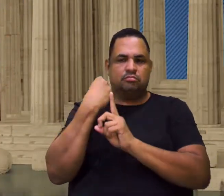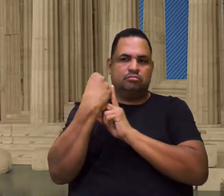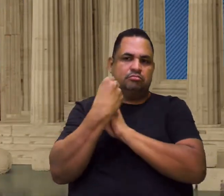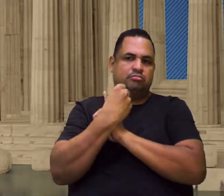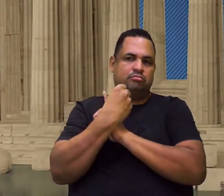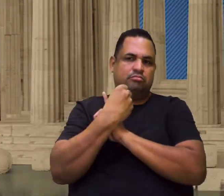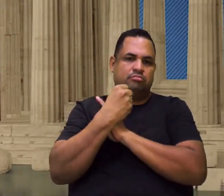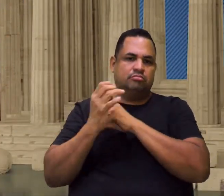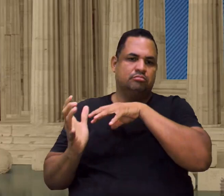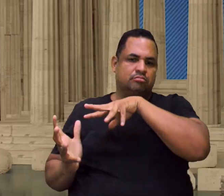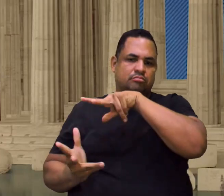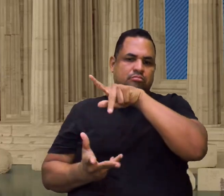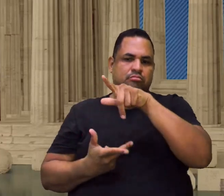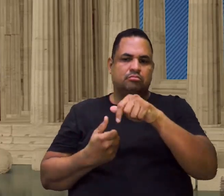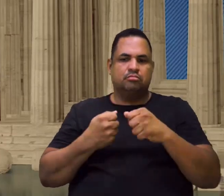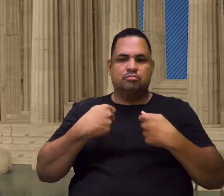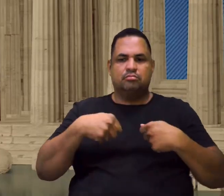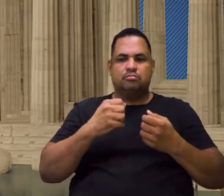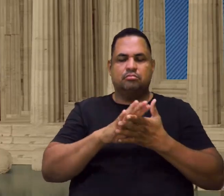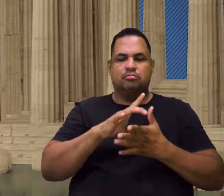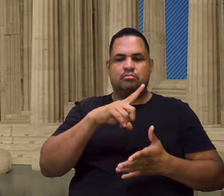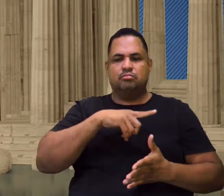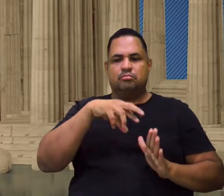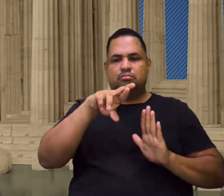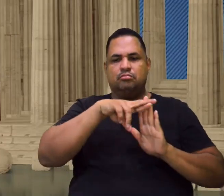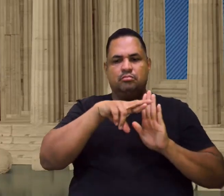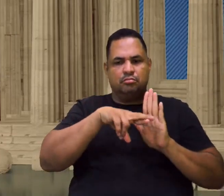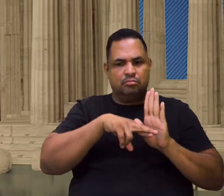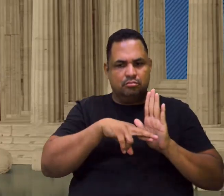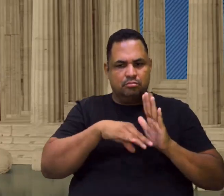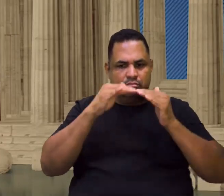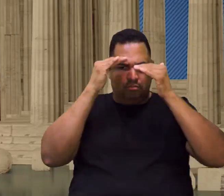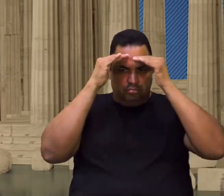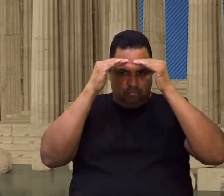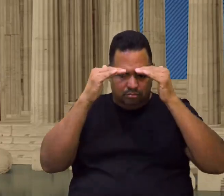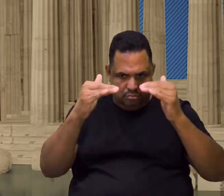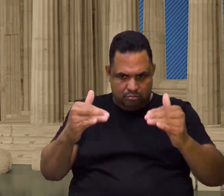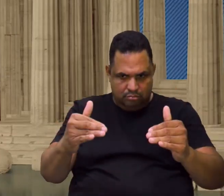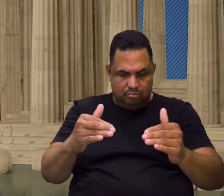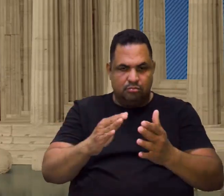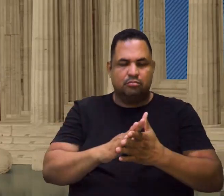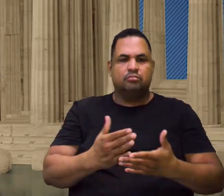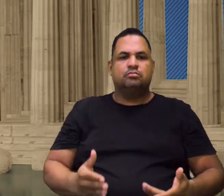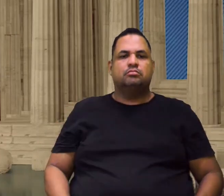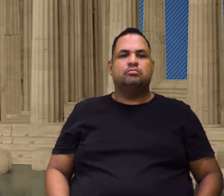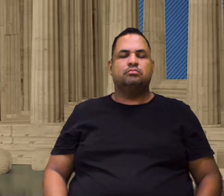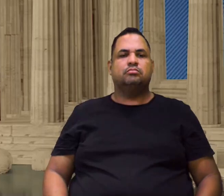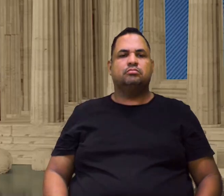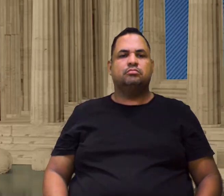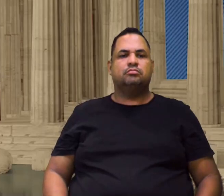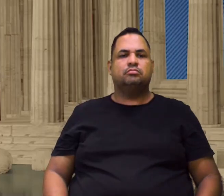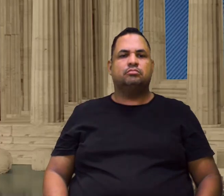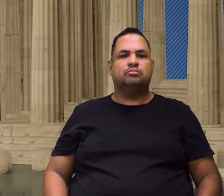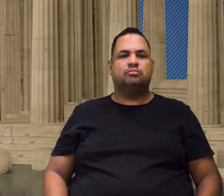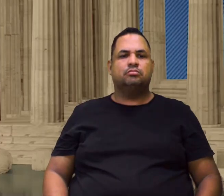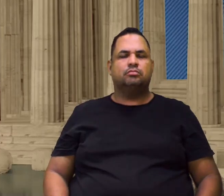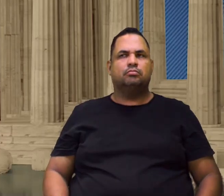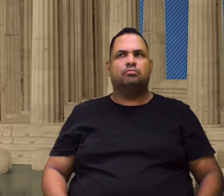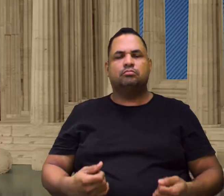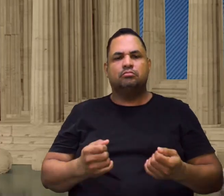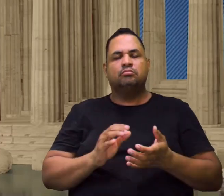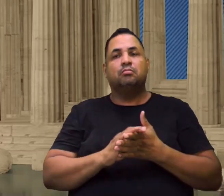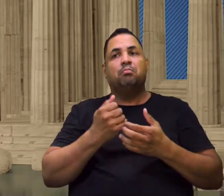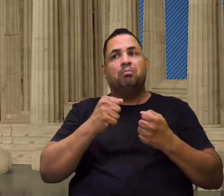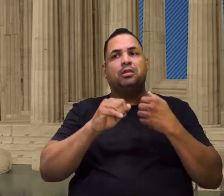planeta, é necessário ter regras a ser seguidas, tá? Ó, vocês podem cortar 20 árvores, deixa